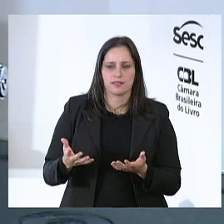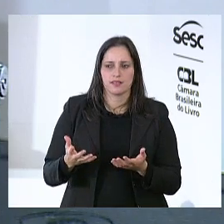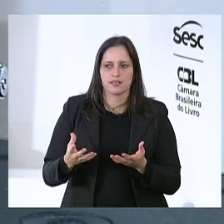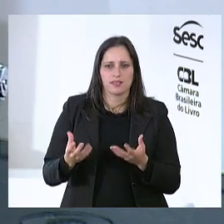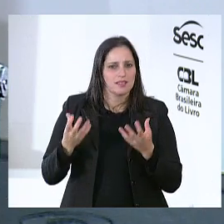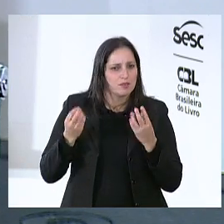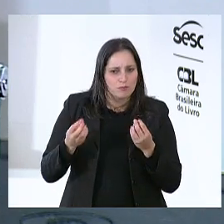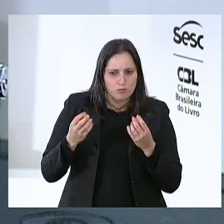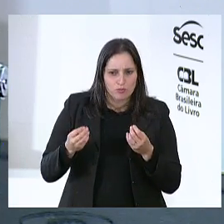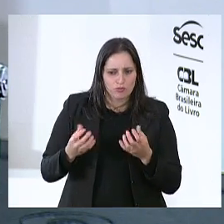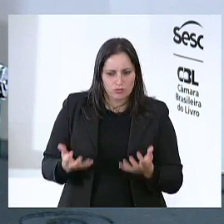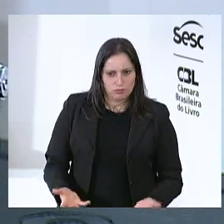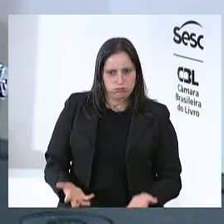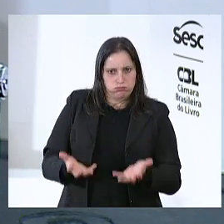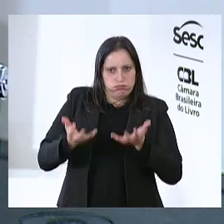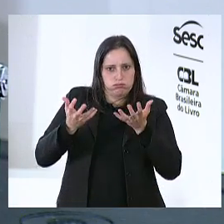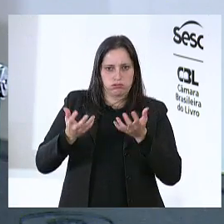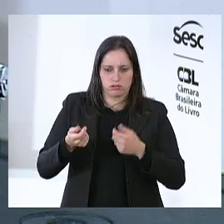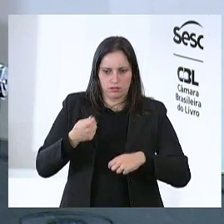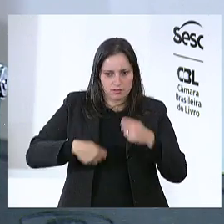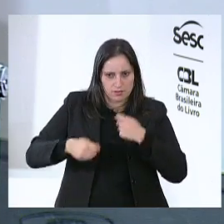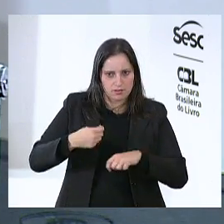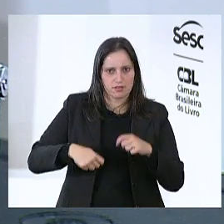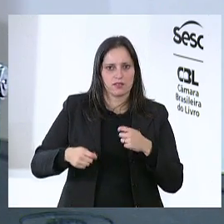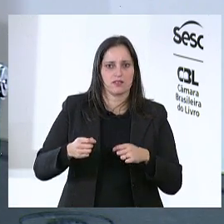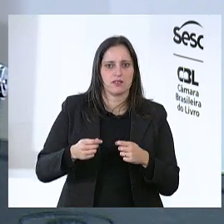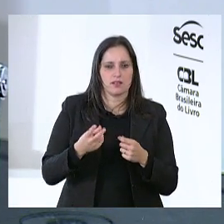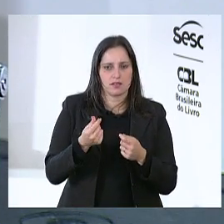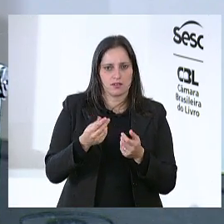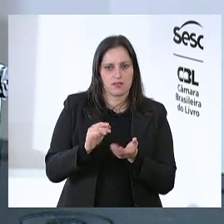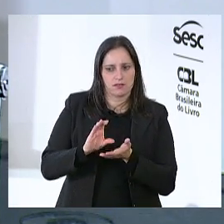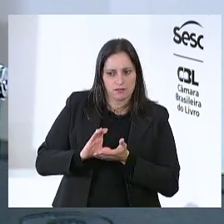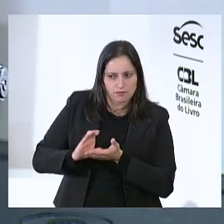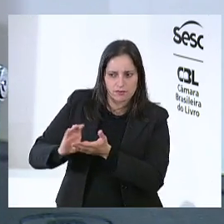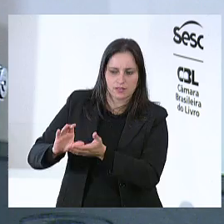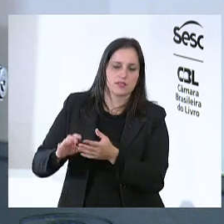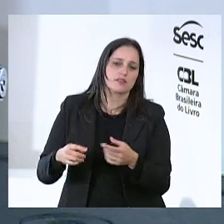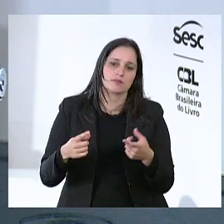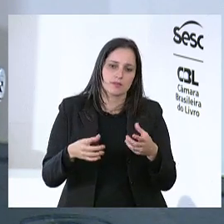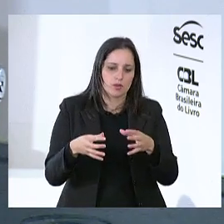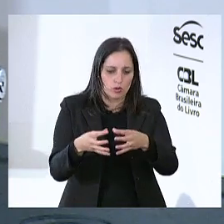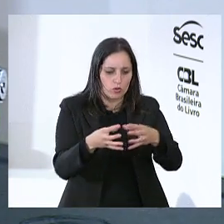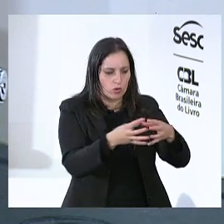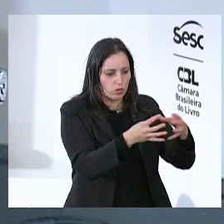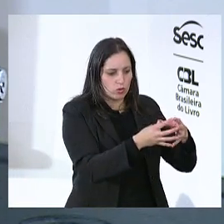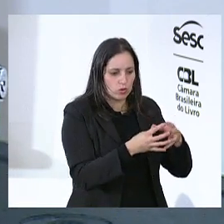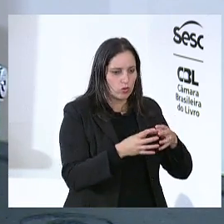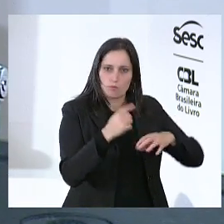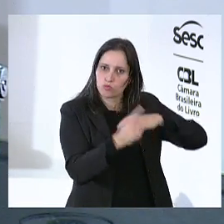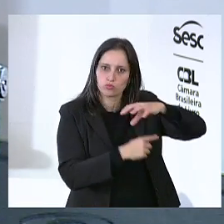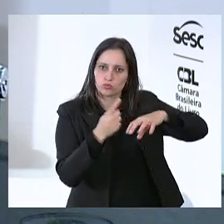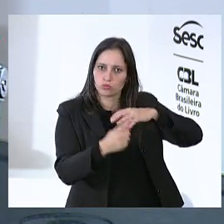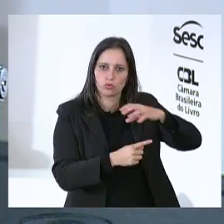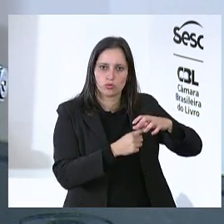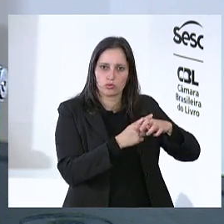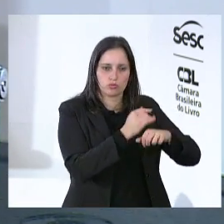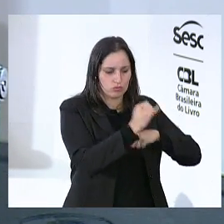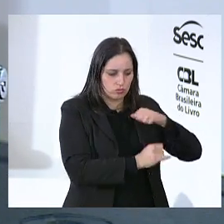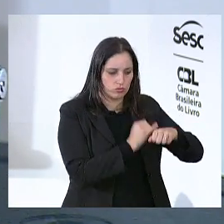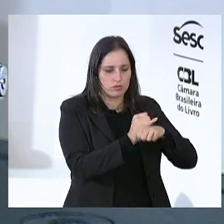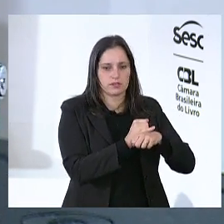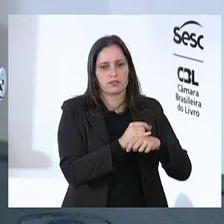fortemente impulsionada, financiada e, né, pelos grandes grupos econômicos internacionais.